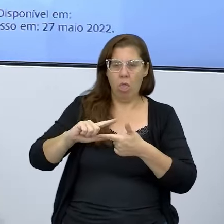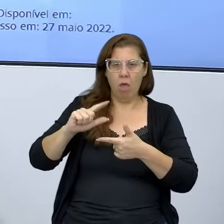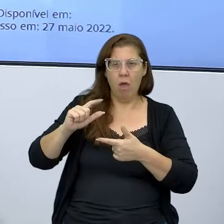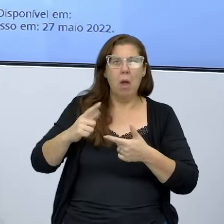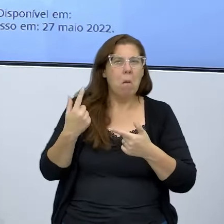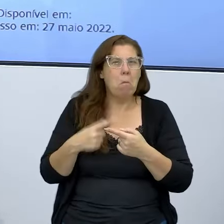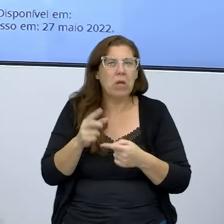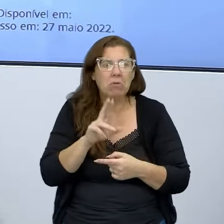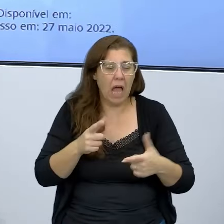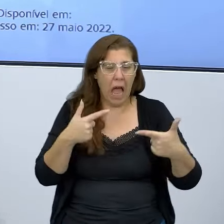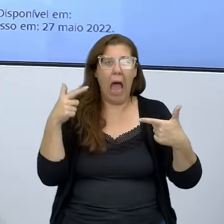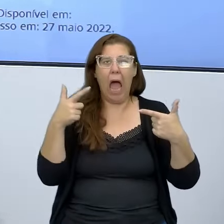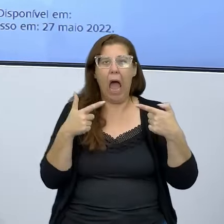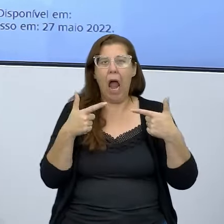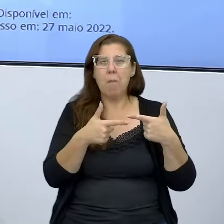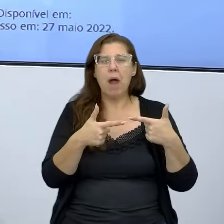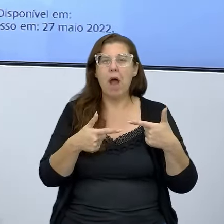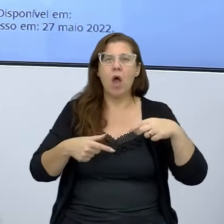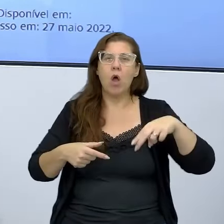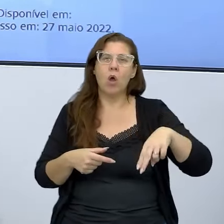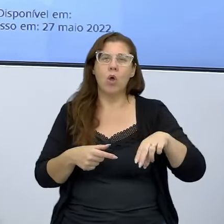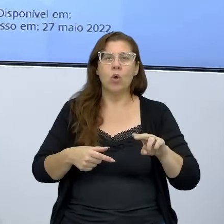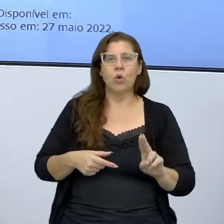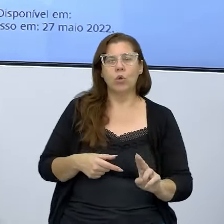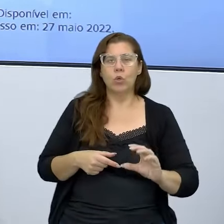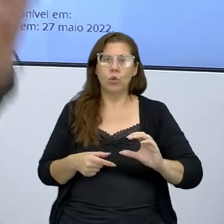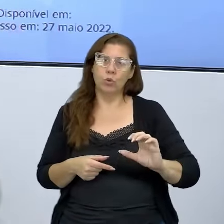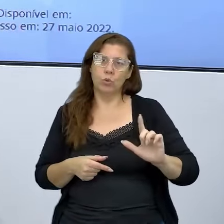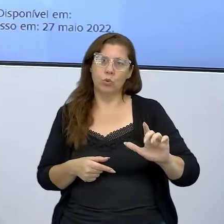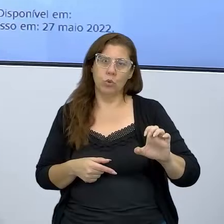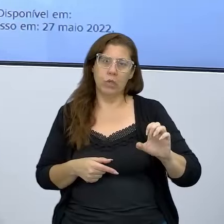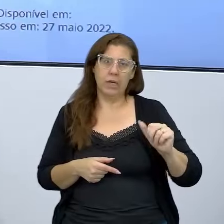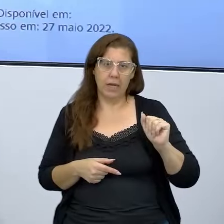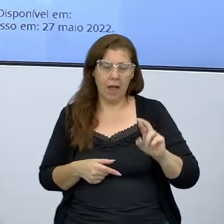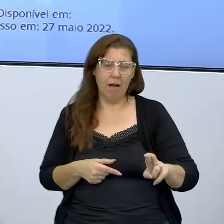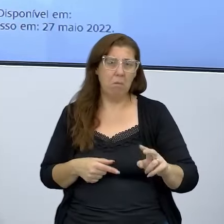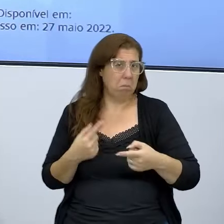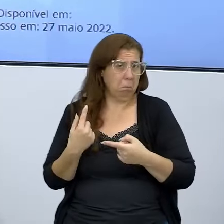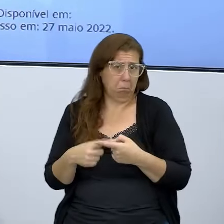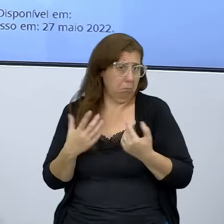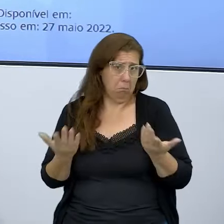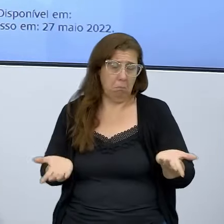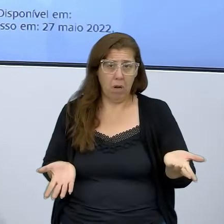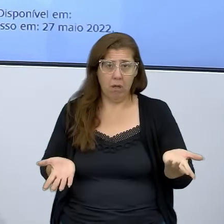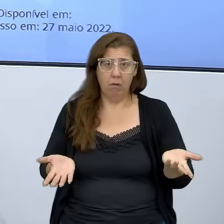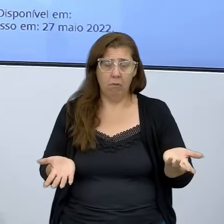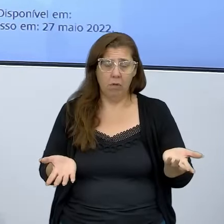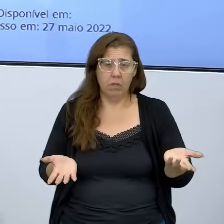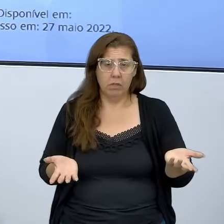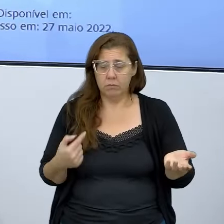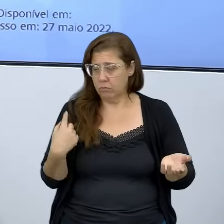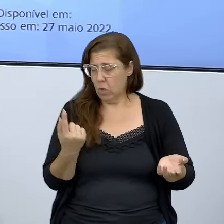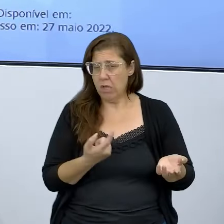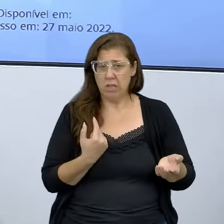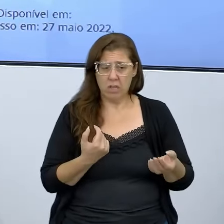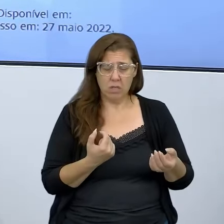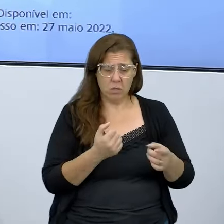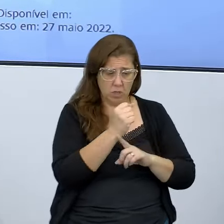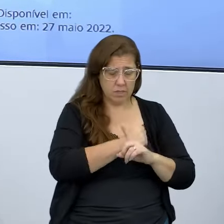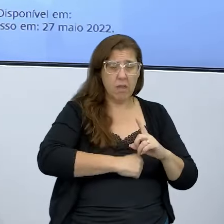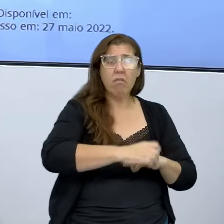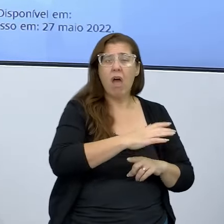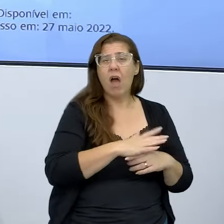armas nucleares? Por que a gente precisa ter todo esse processo de armamentista na nossa sociedade? O que